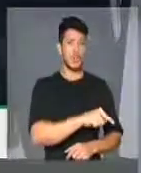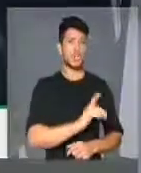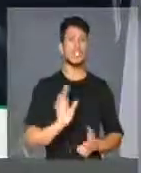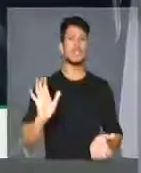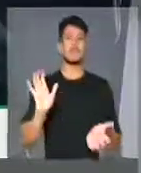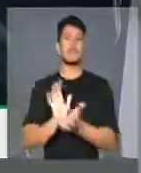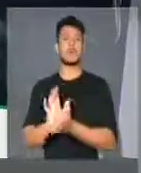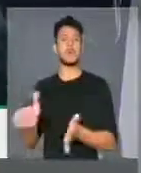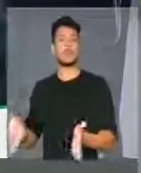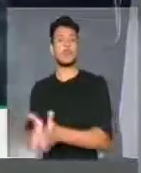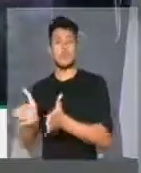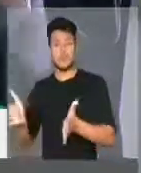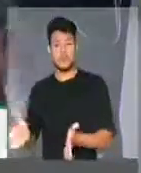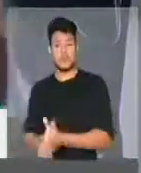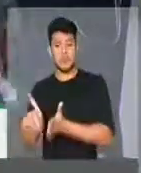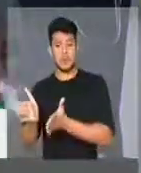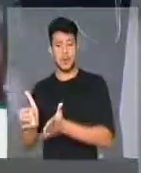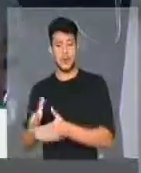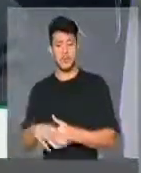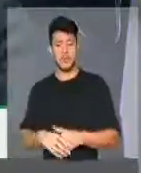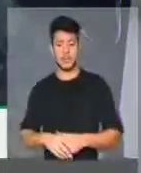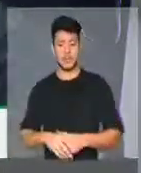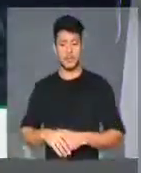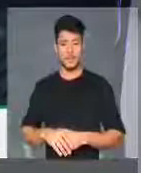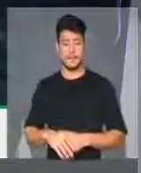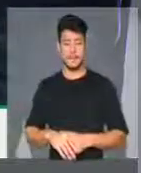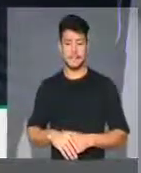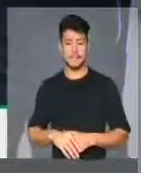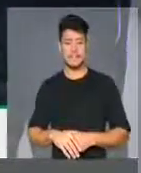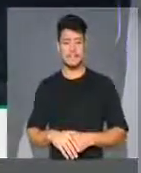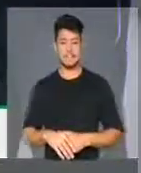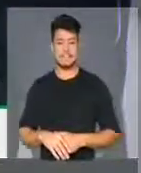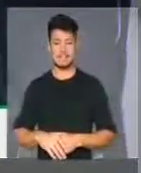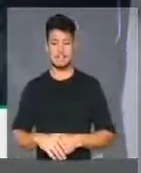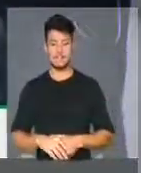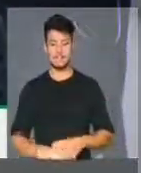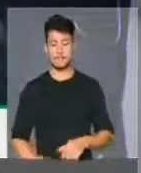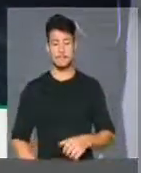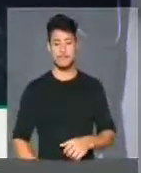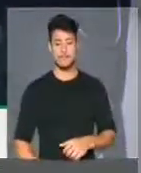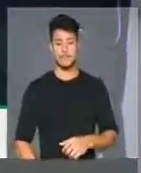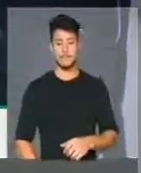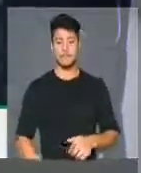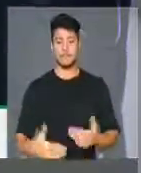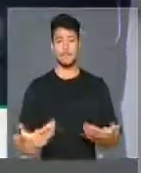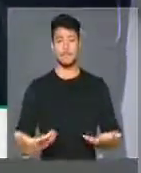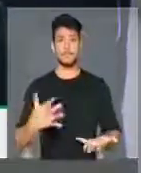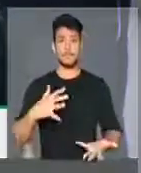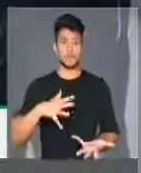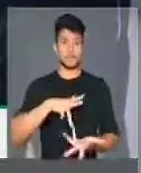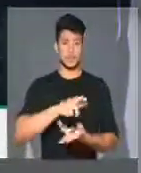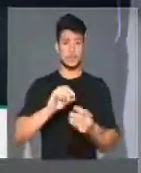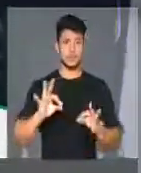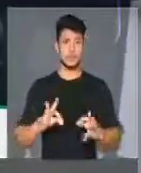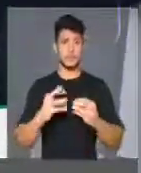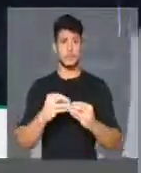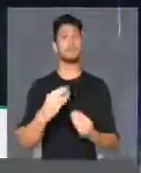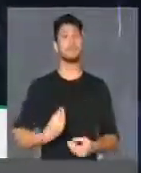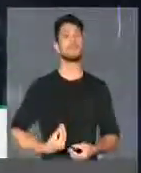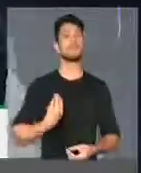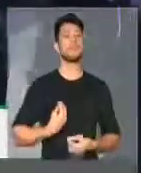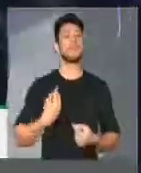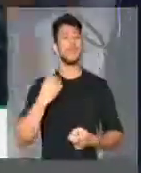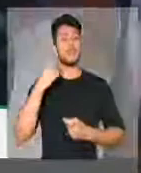minoria e uma multidão no mundo inteiro que vive cada vez mais inquietos, porque